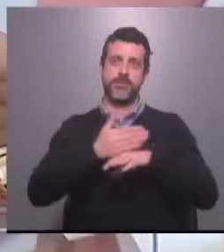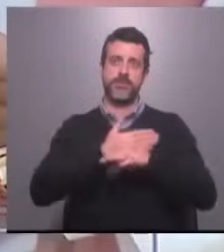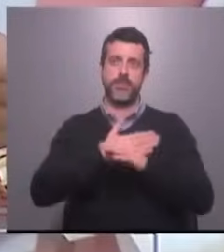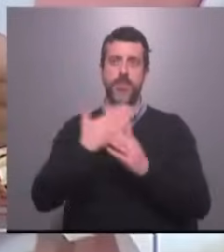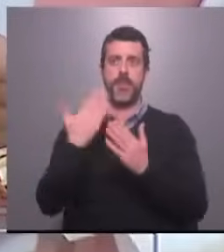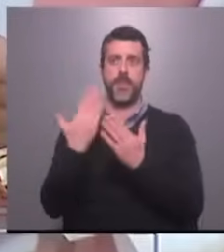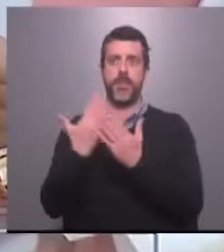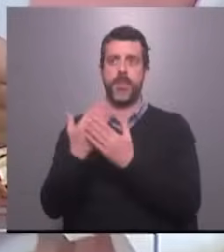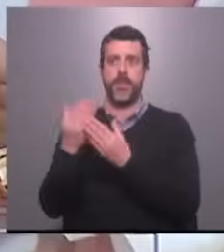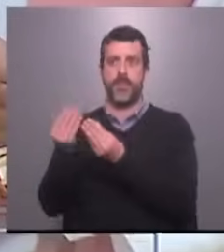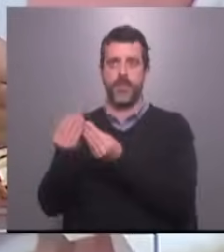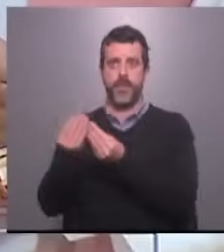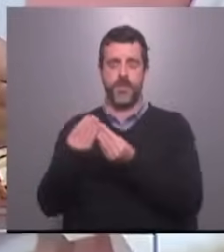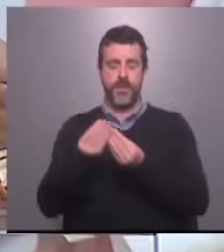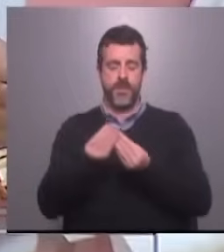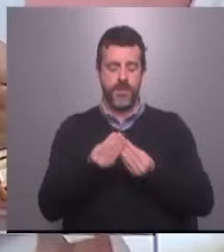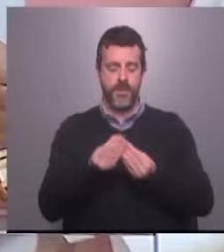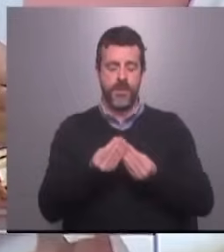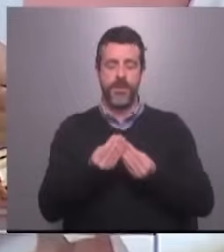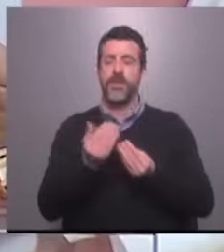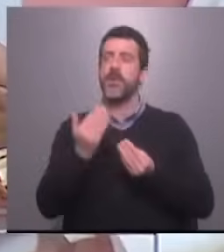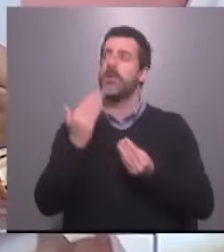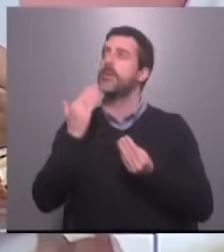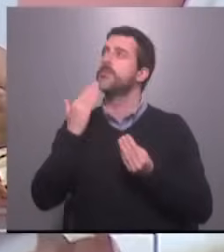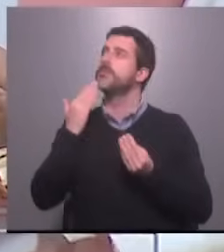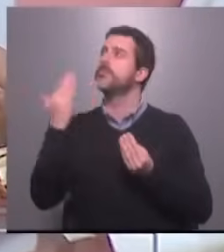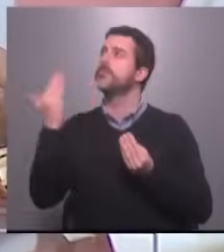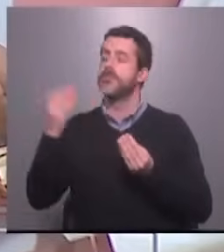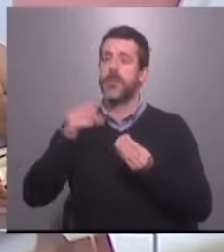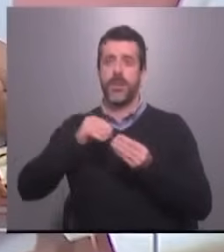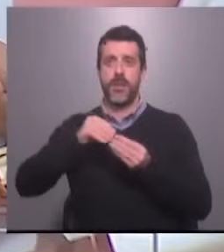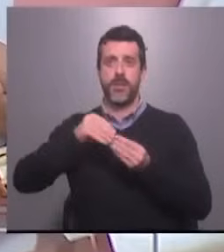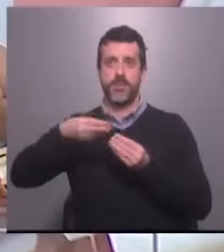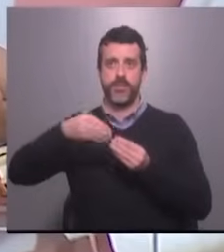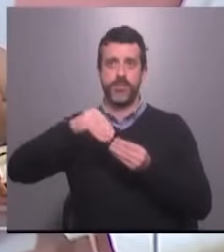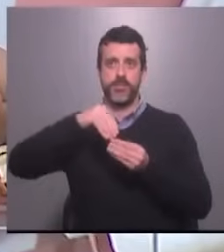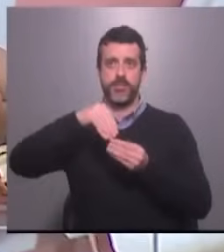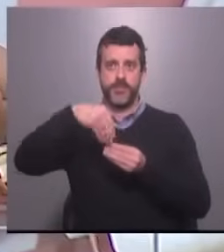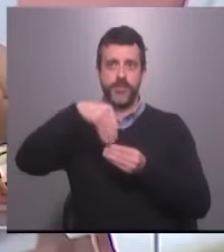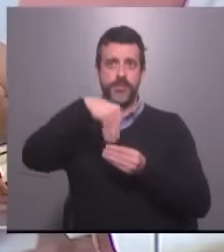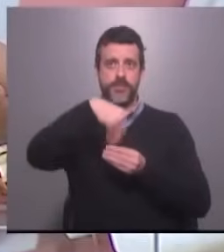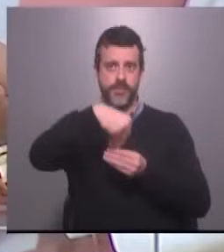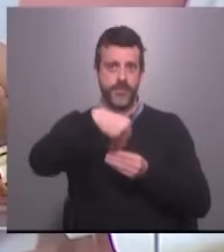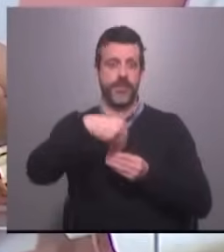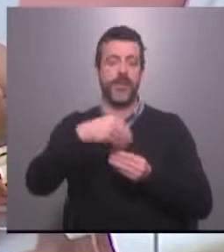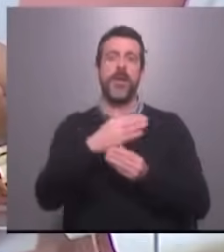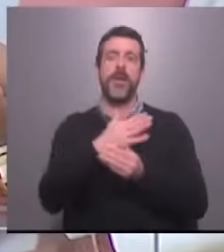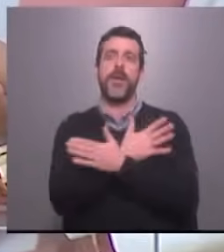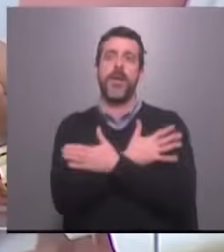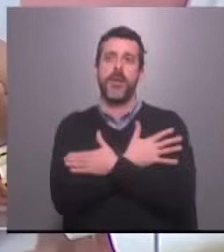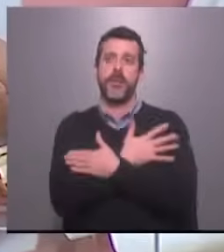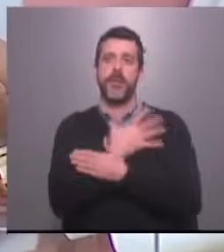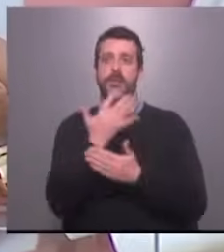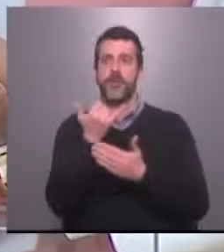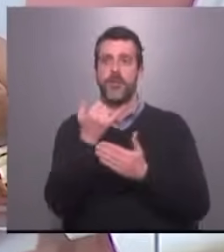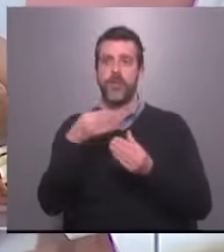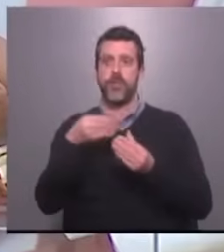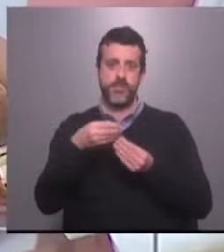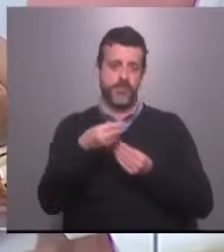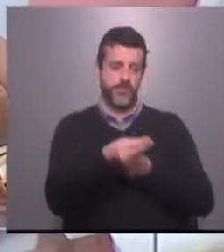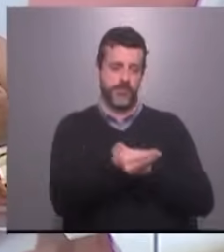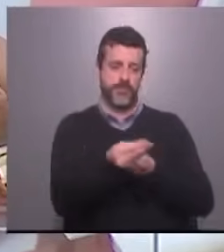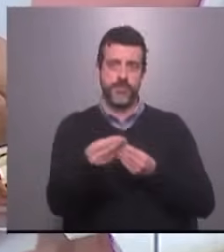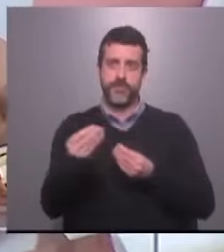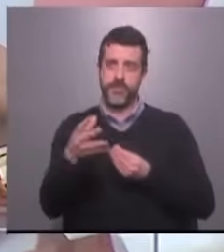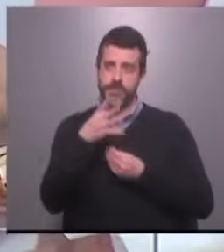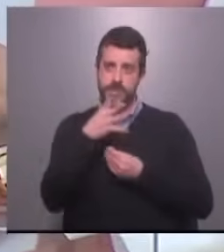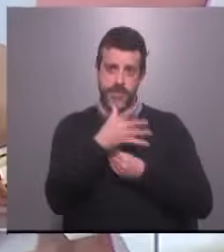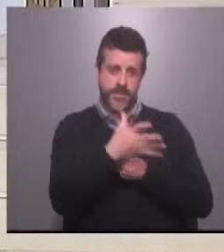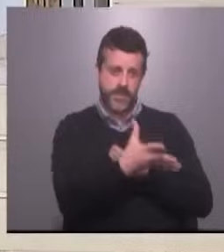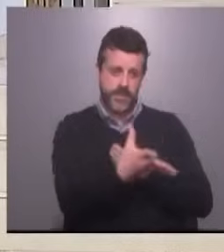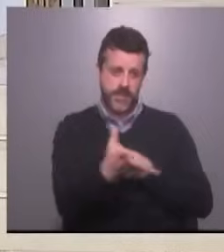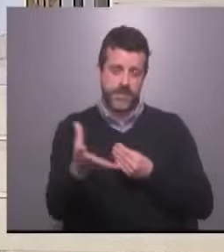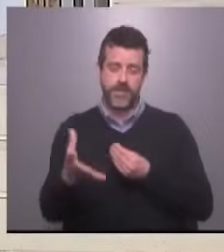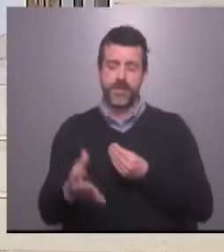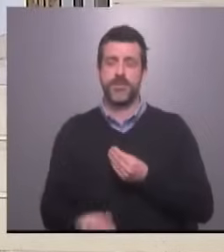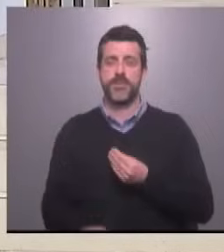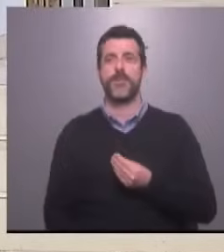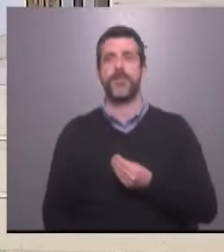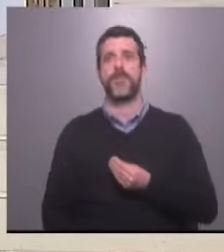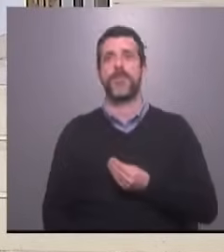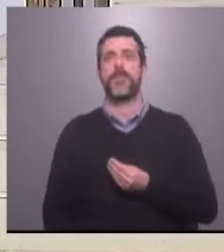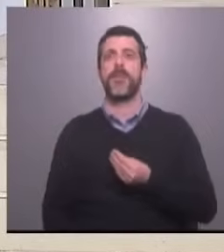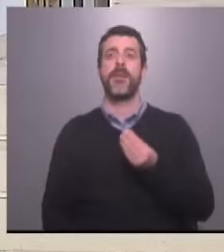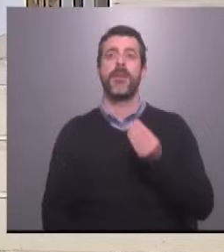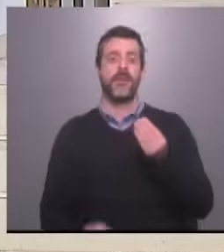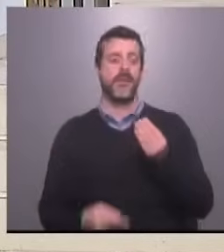voluntariamente sofrer a morte, tomou o pão e, dando graças, partiu e deu aos Seus